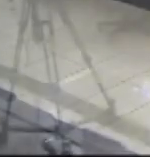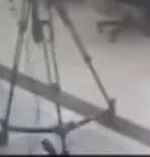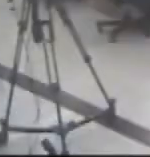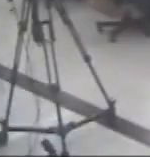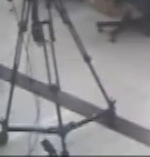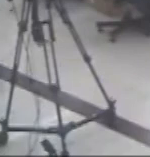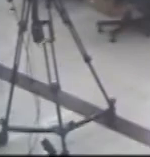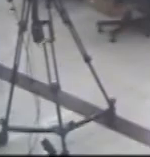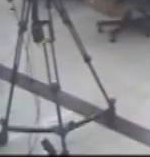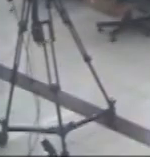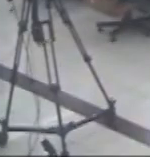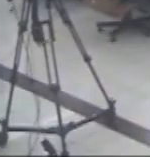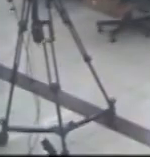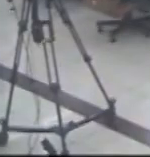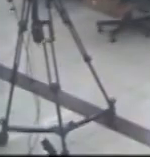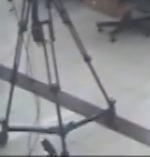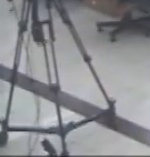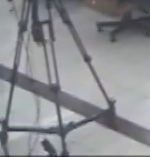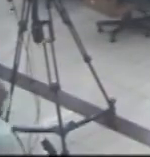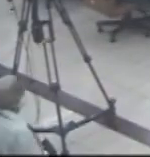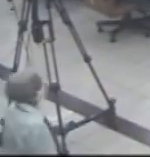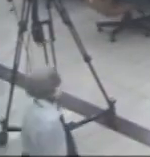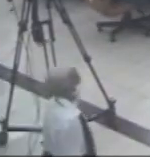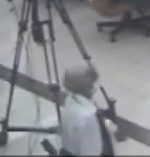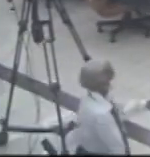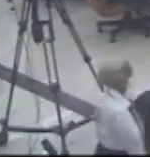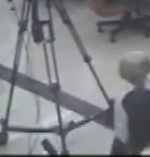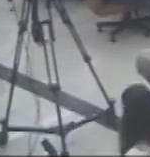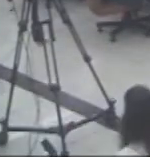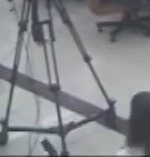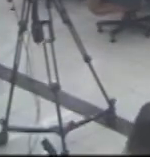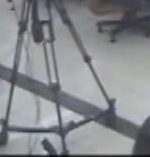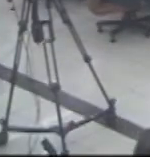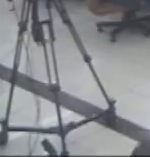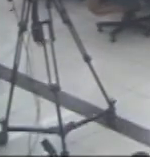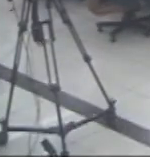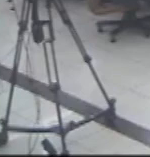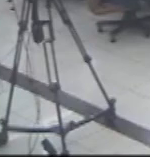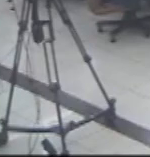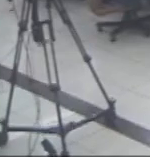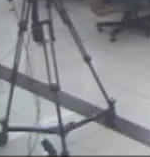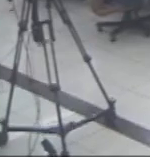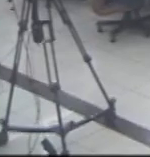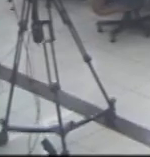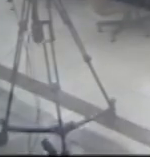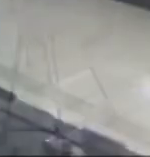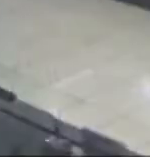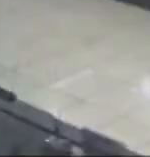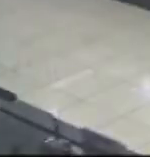Chamamos agora o vereador Luiz Flávio para entregar o diploma à senhora Eva Vicente de Moraes Muxeirone.